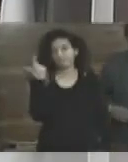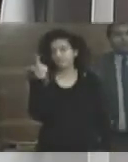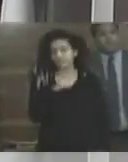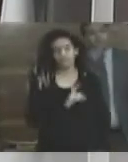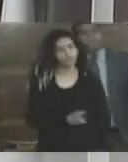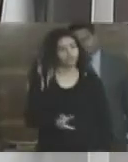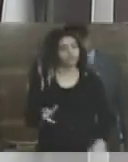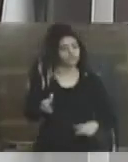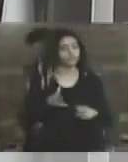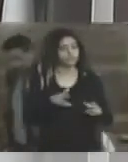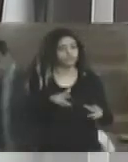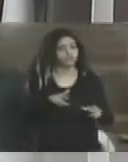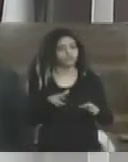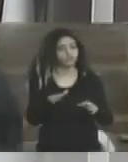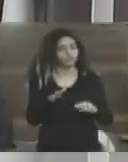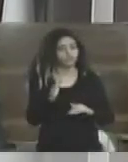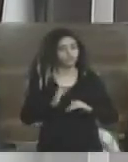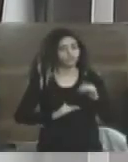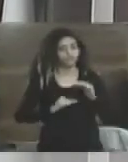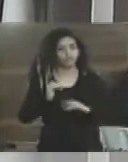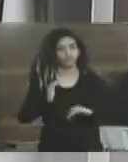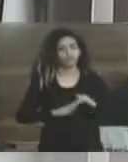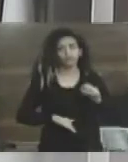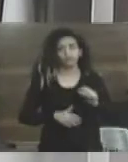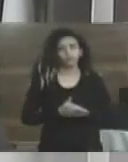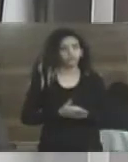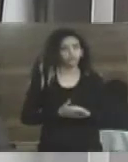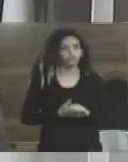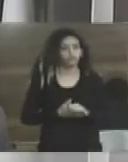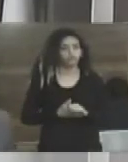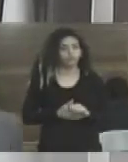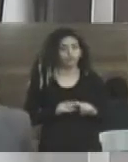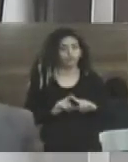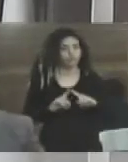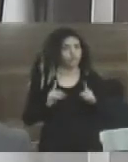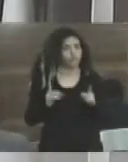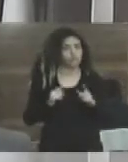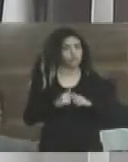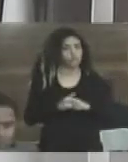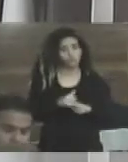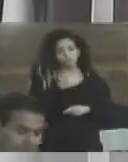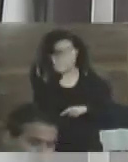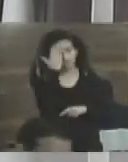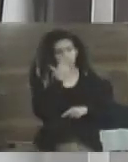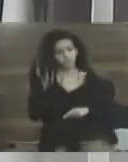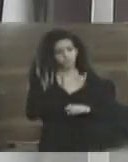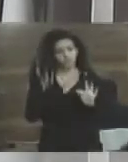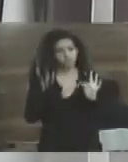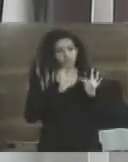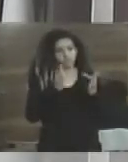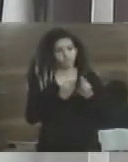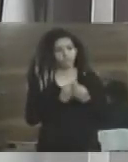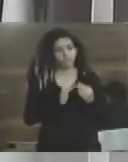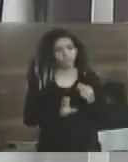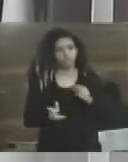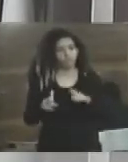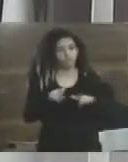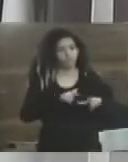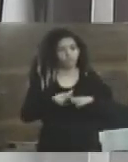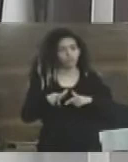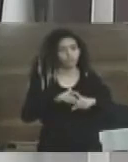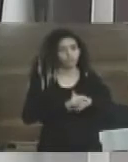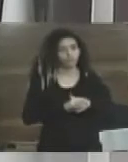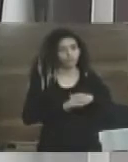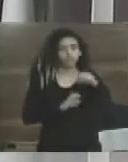seguir esse ramo de metalúrgico, mas pessoas da minha família ainda continuam trabalhando lá,